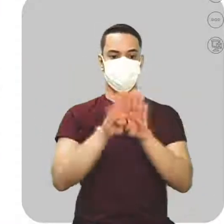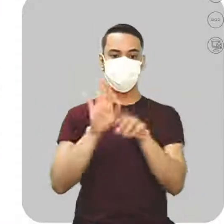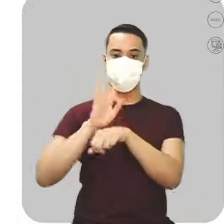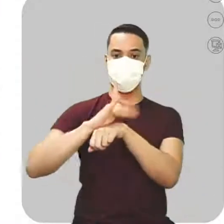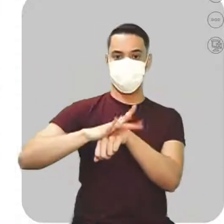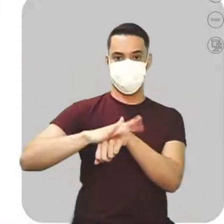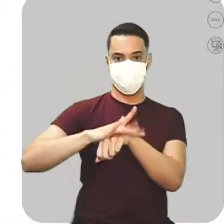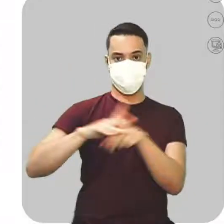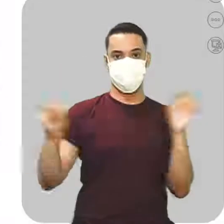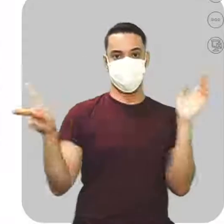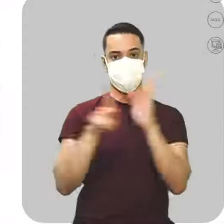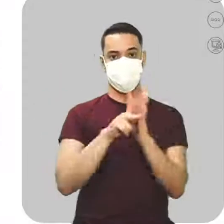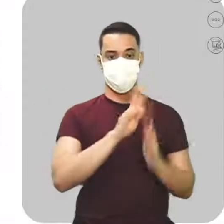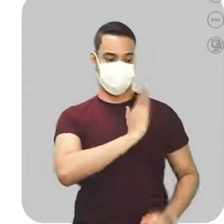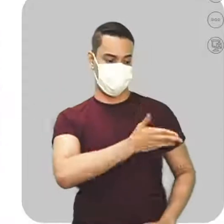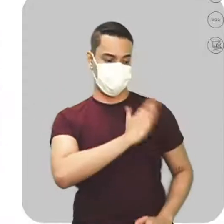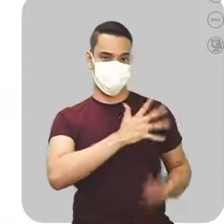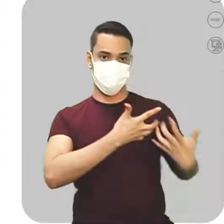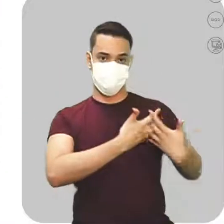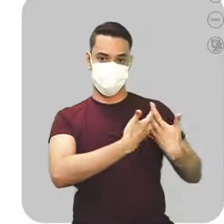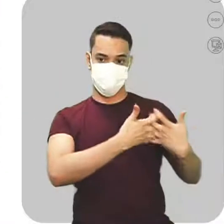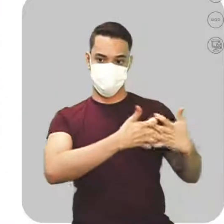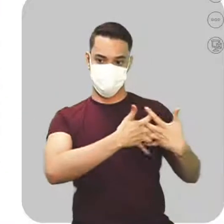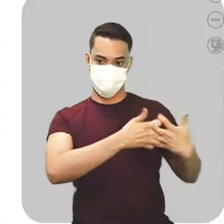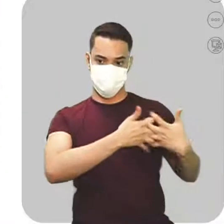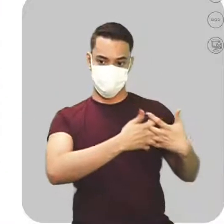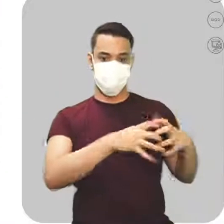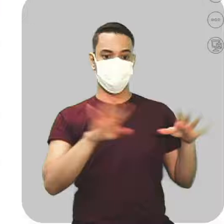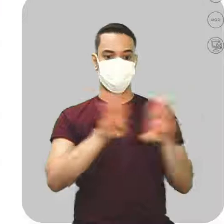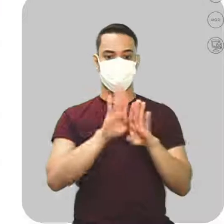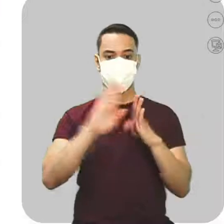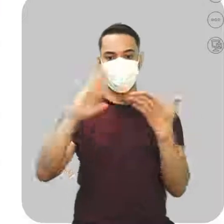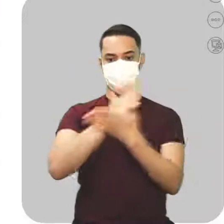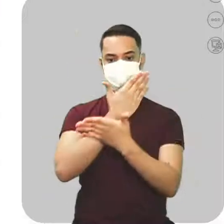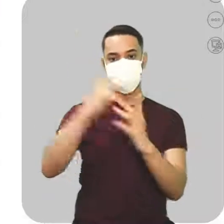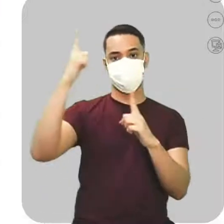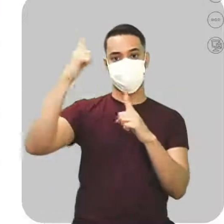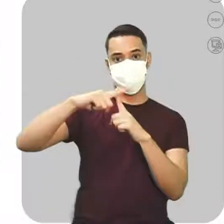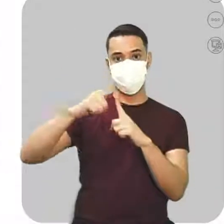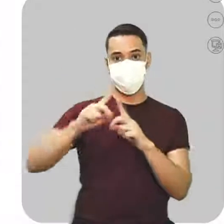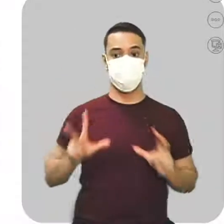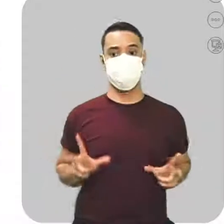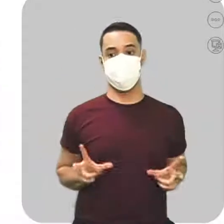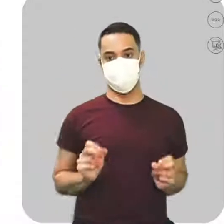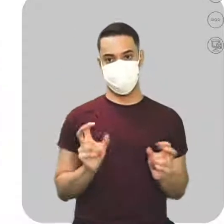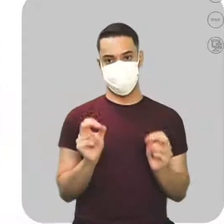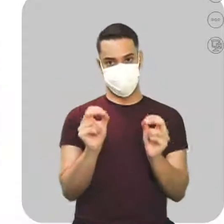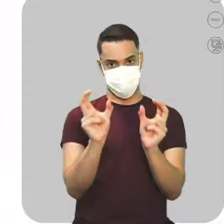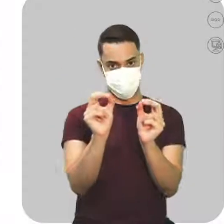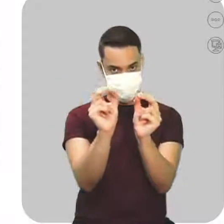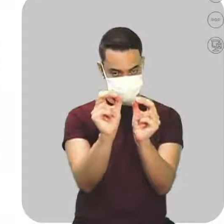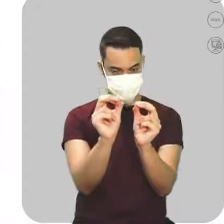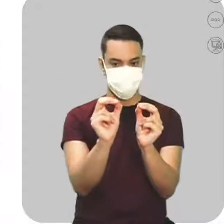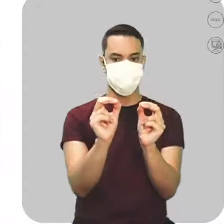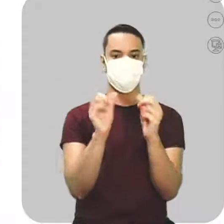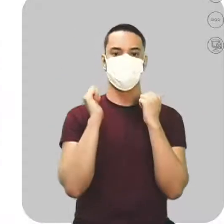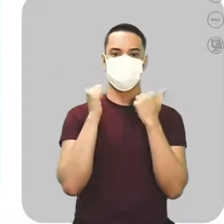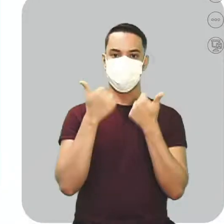doenças cardiovasculares e alguns tipos de câncer.